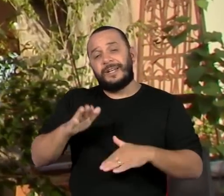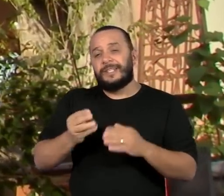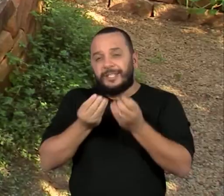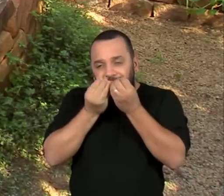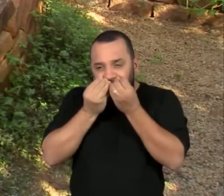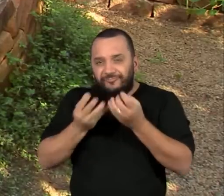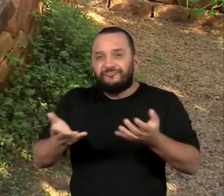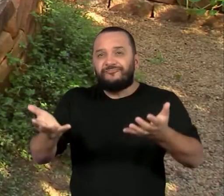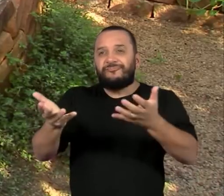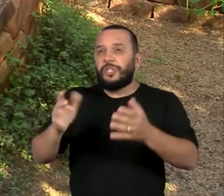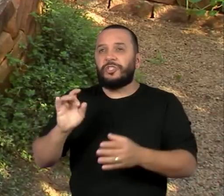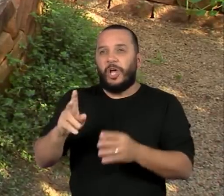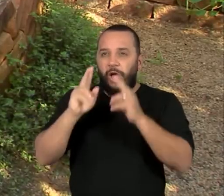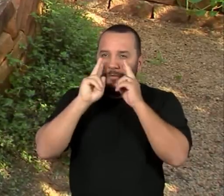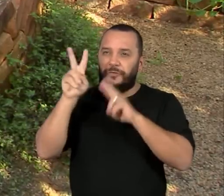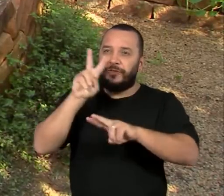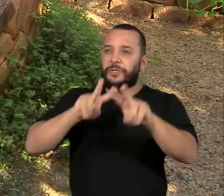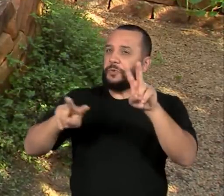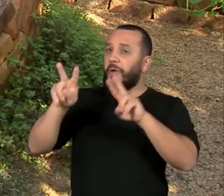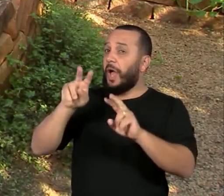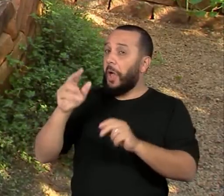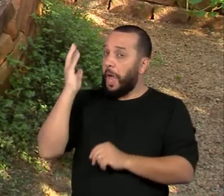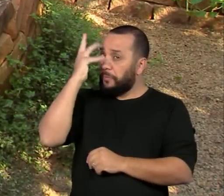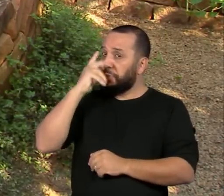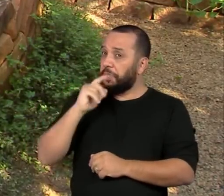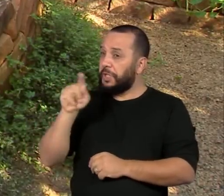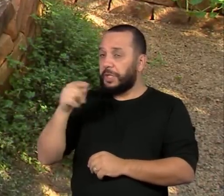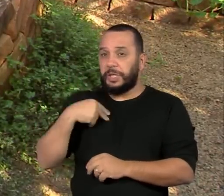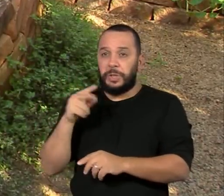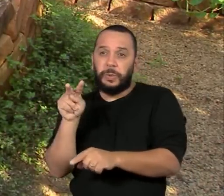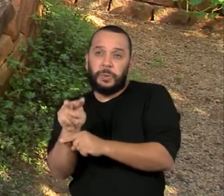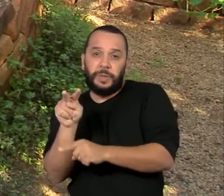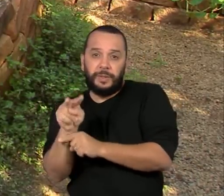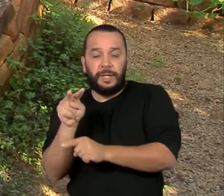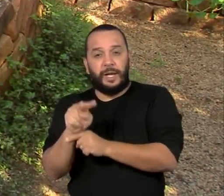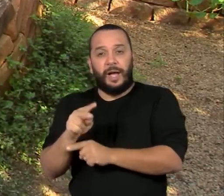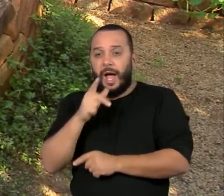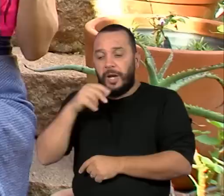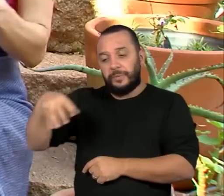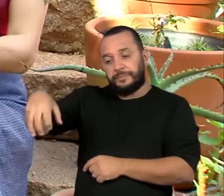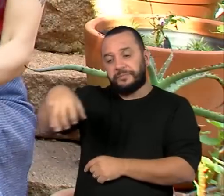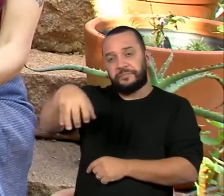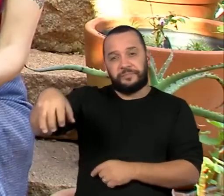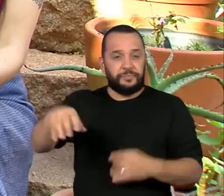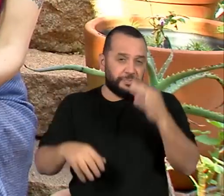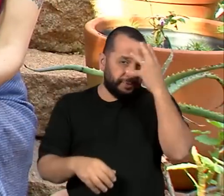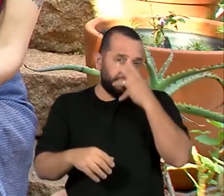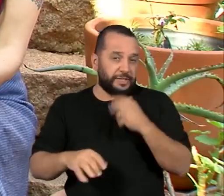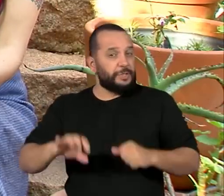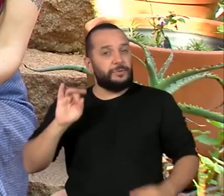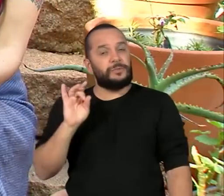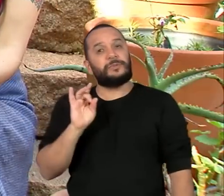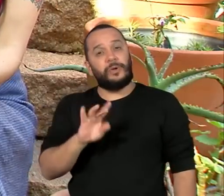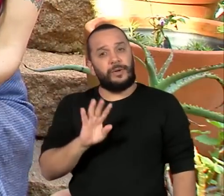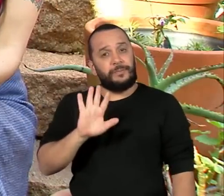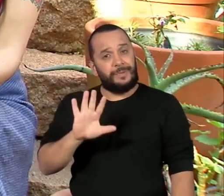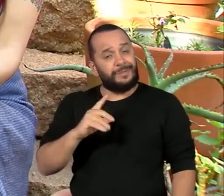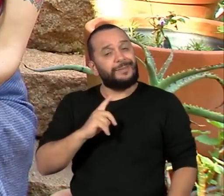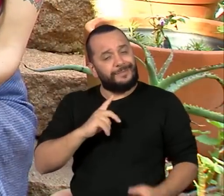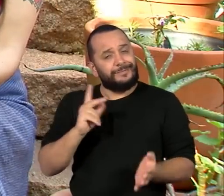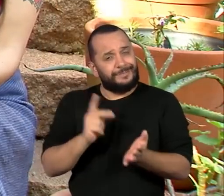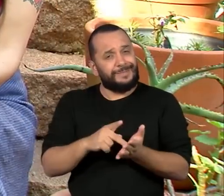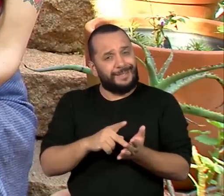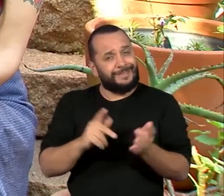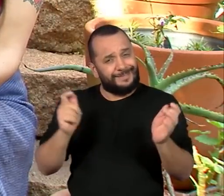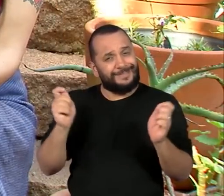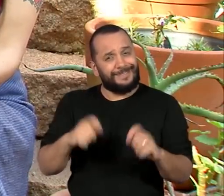Que escolhe plantas assim, mais fáceis de cuidar e que o jardim fique bonito. E, na verdade, esse espaço eu